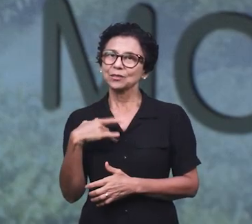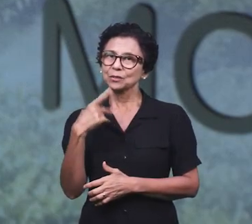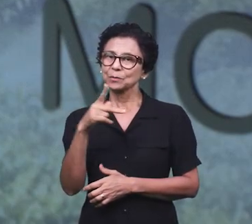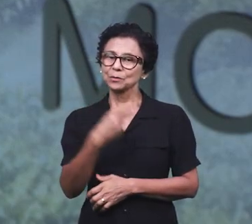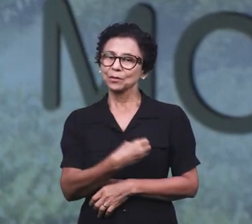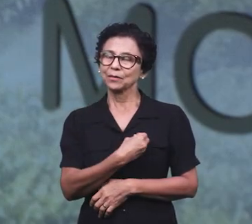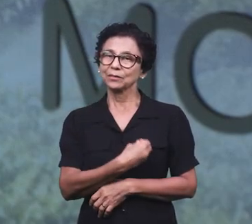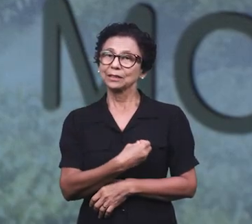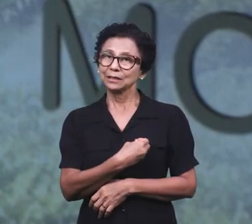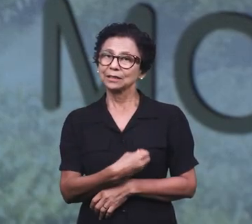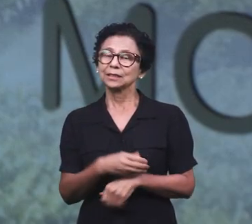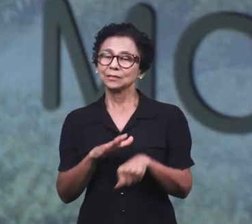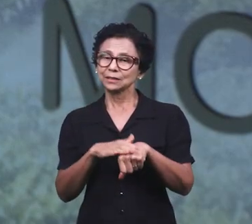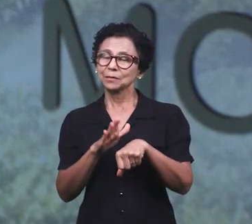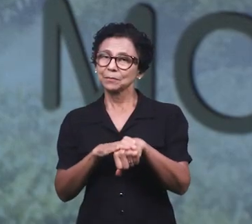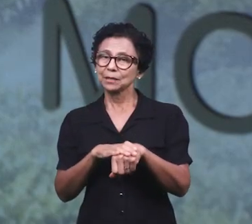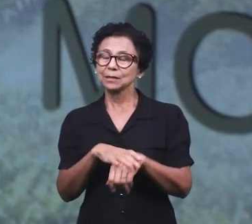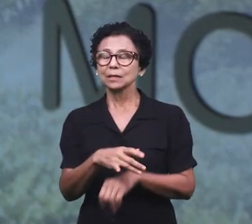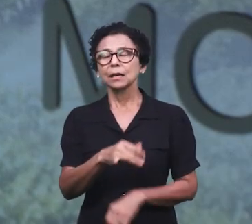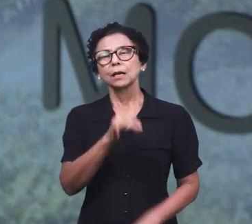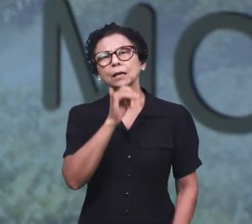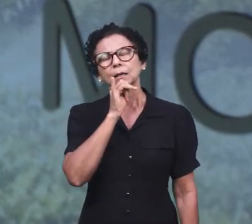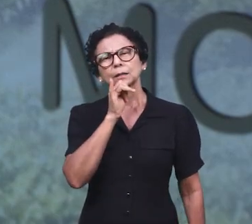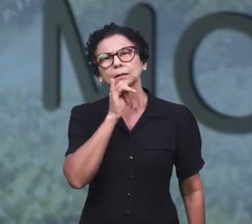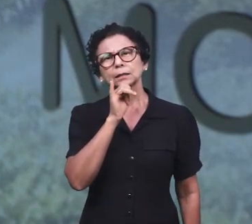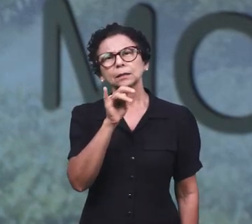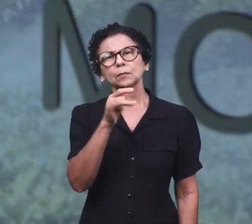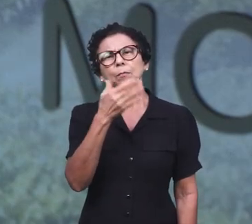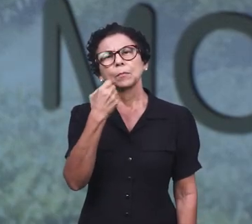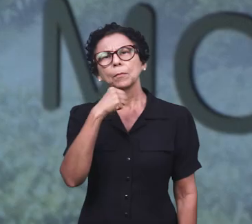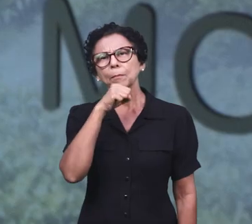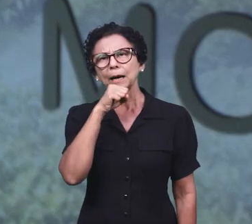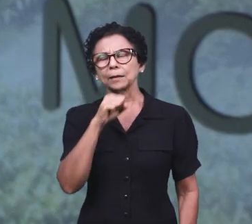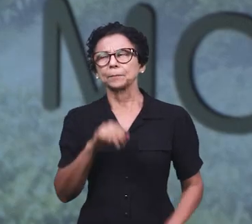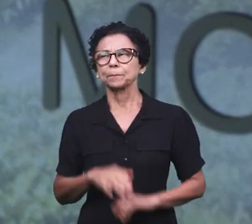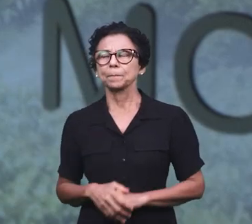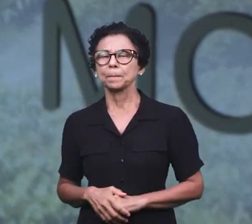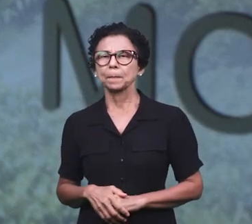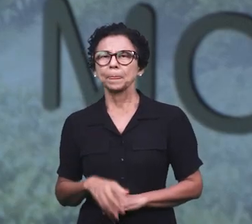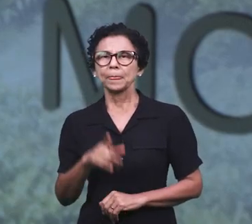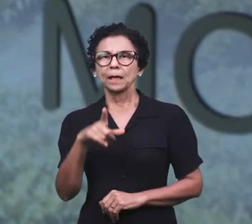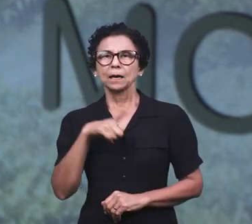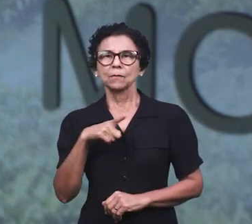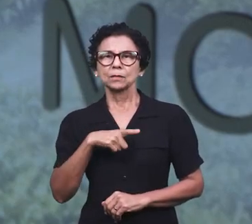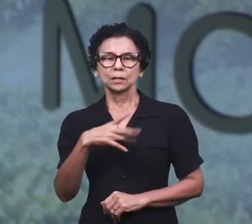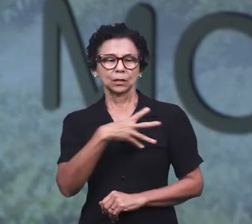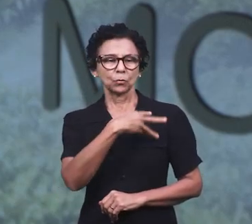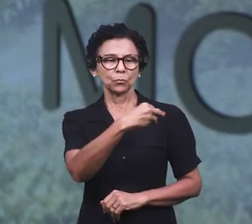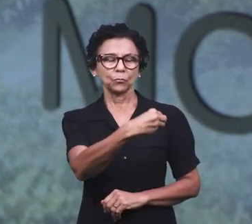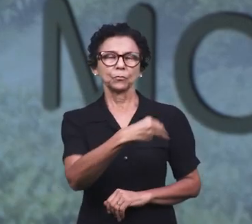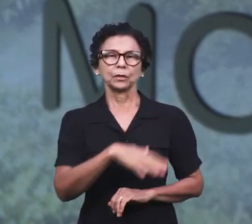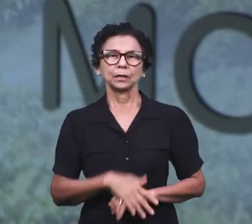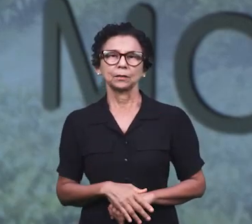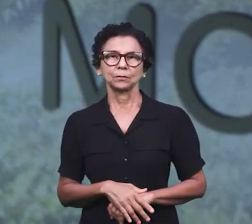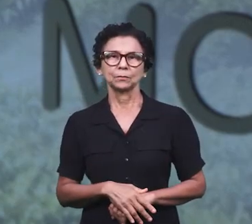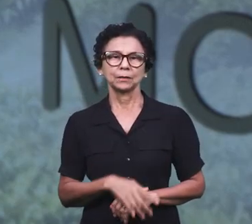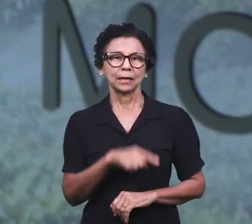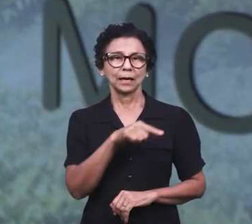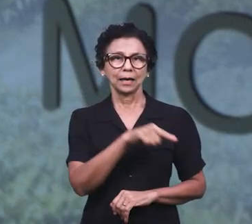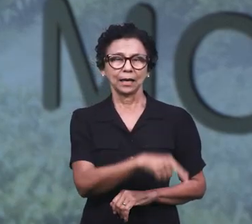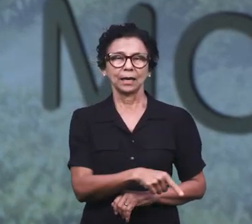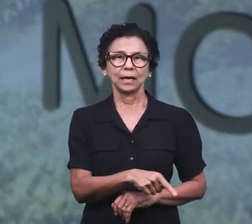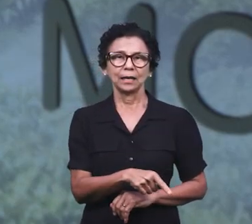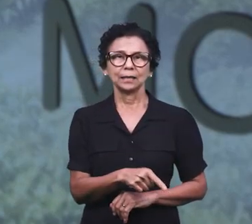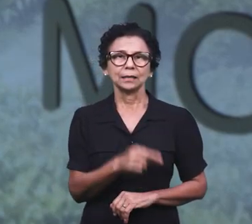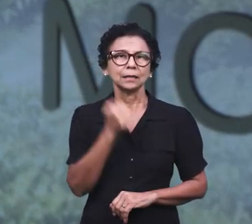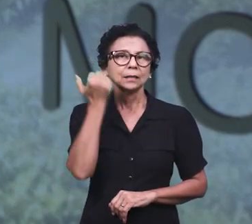mesmo. Exemplos, você é um pai, você tem um filho dentro de casa, ele planta uma cenourinha ali, ele